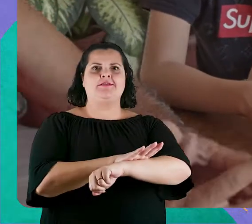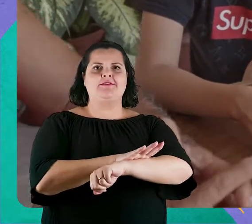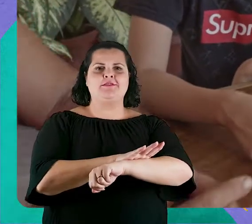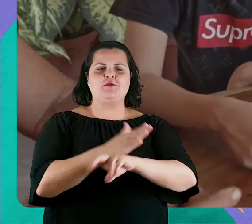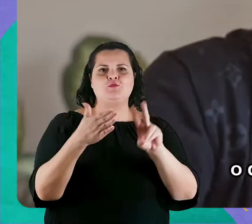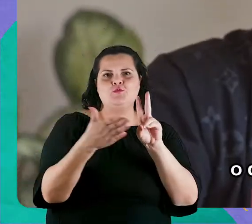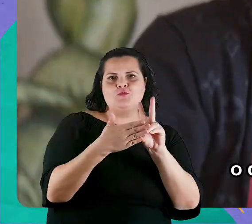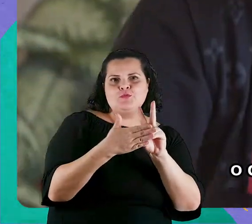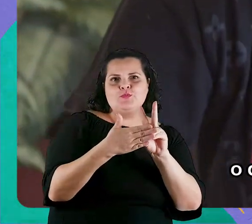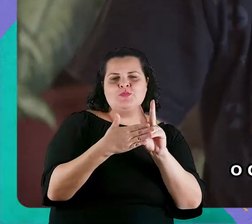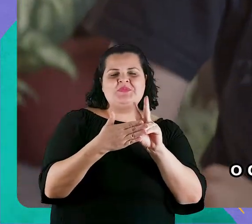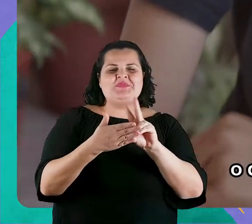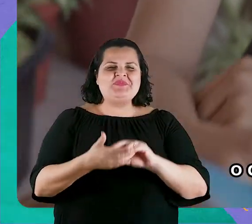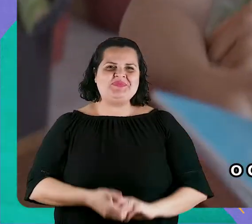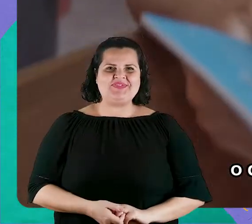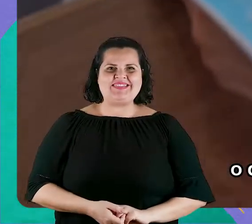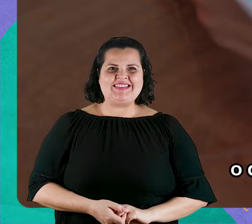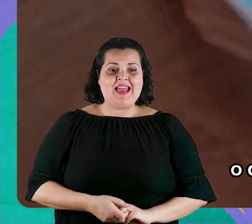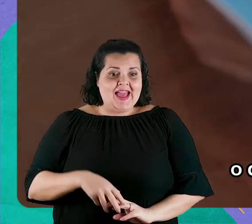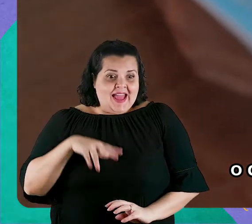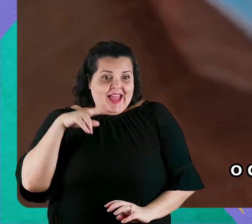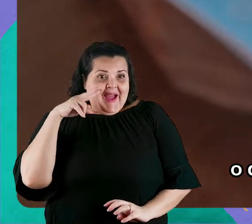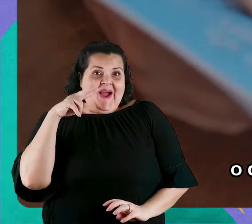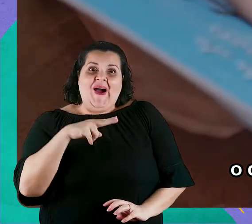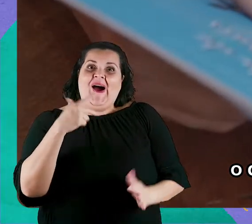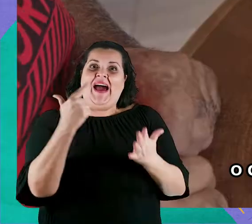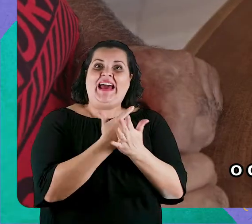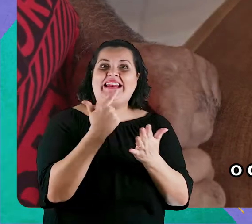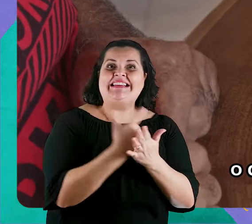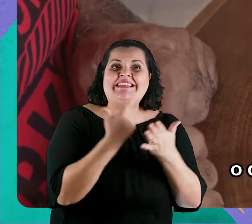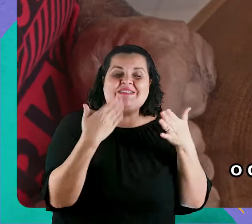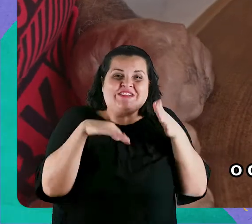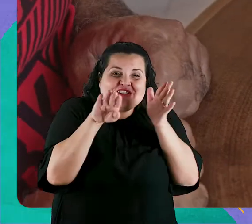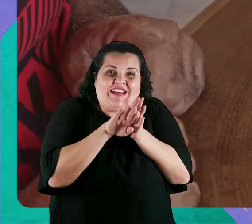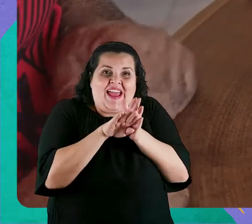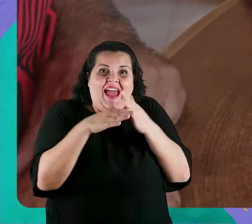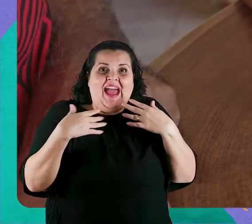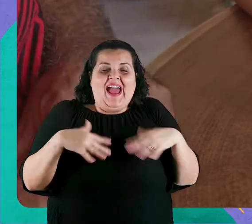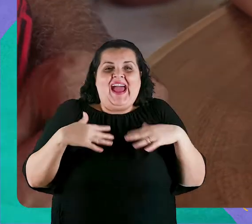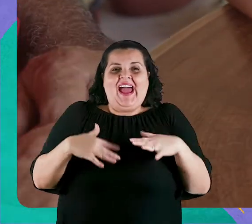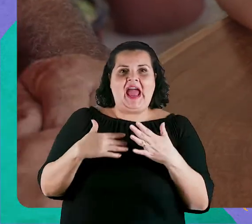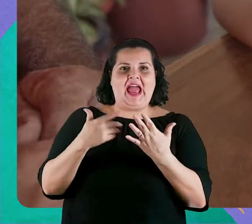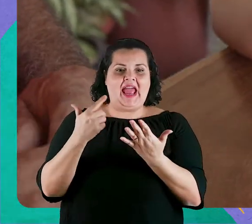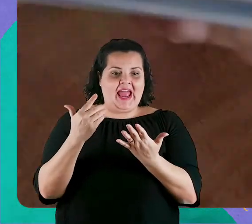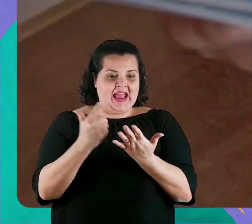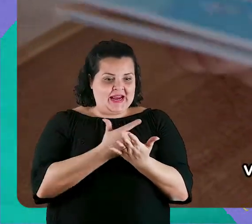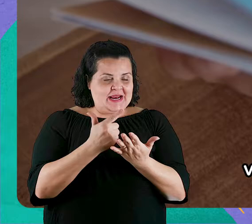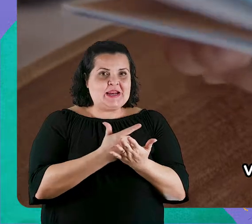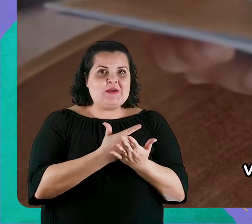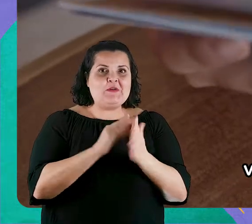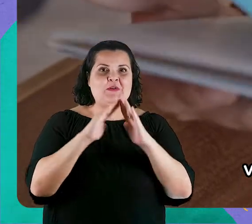populações indígenas. Olha só, gente, que acabou de chegar aqui em casa. Escola de Ancestrais